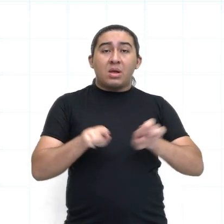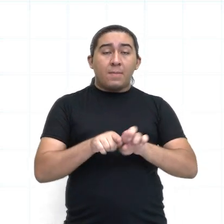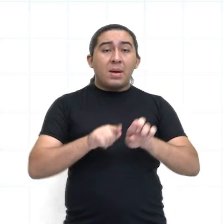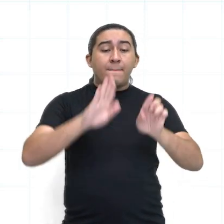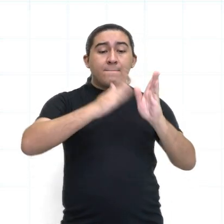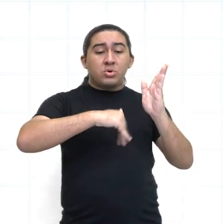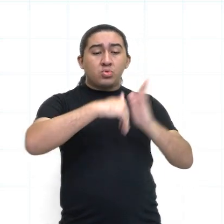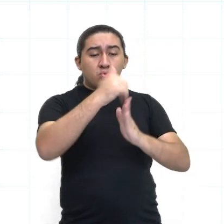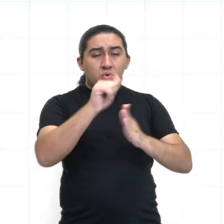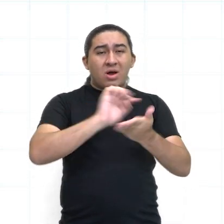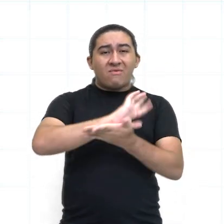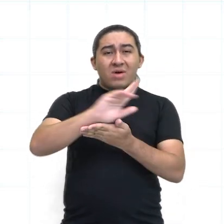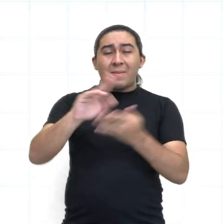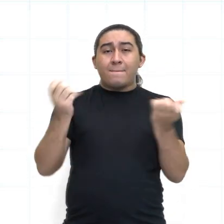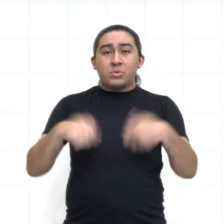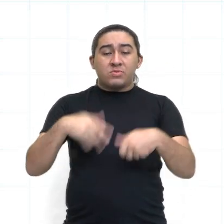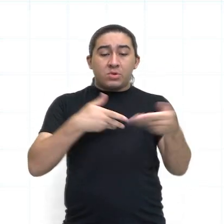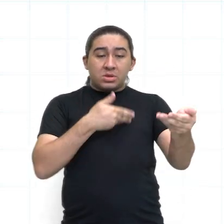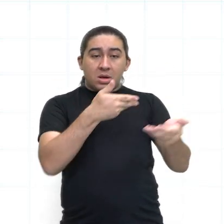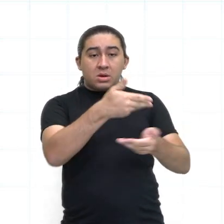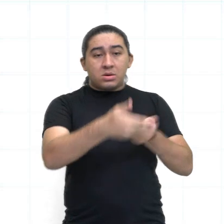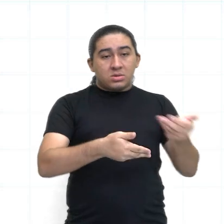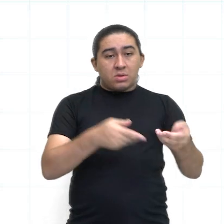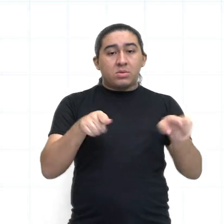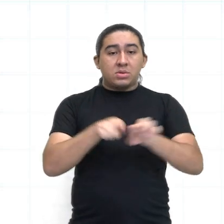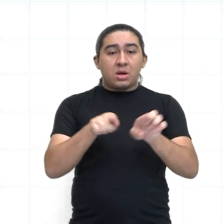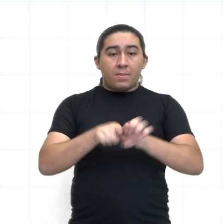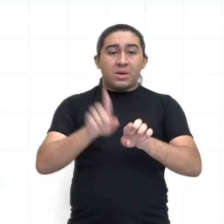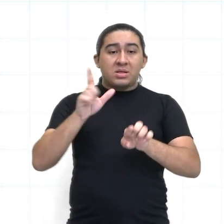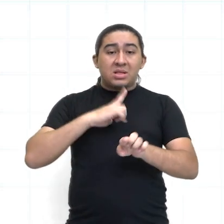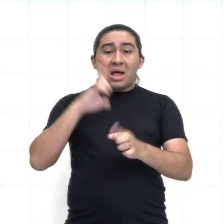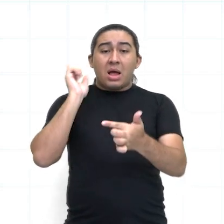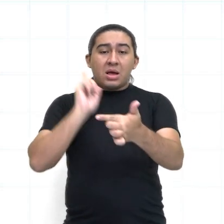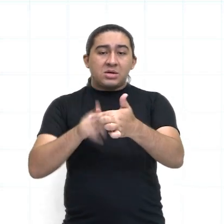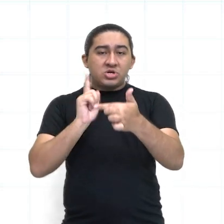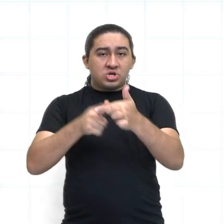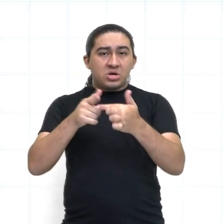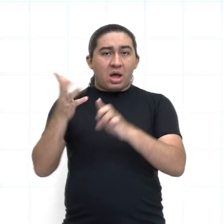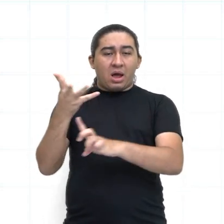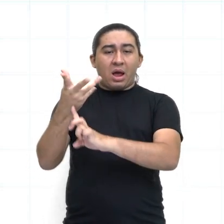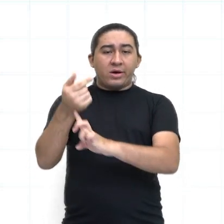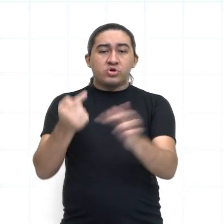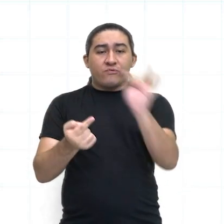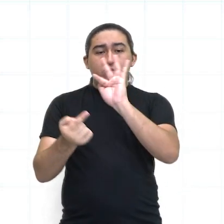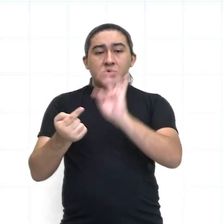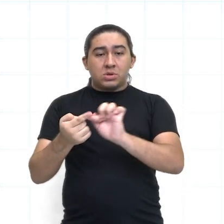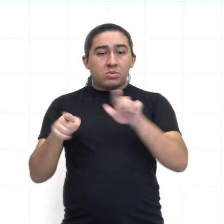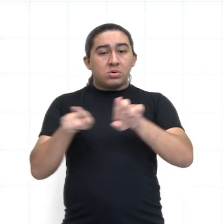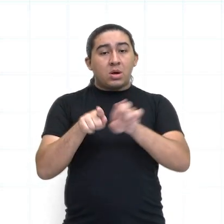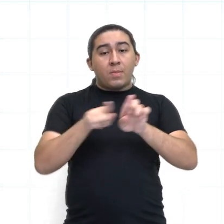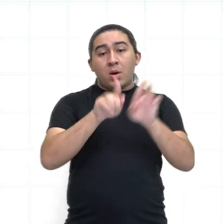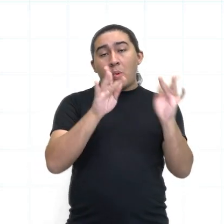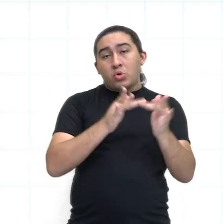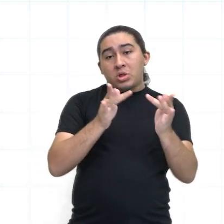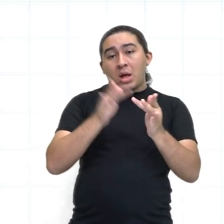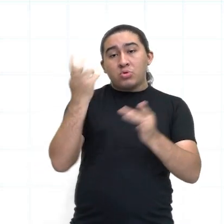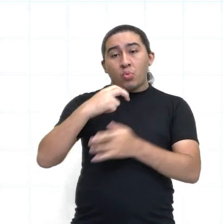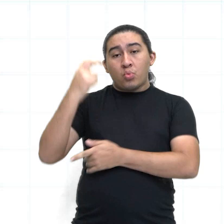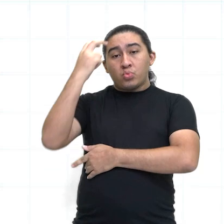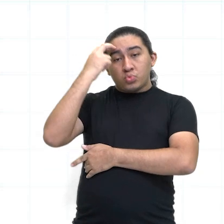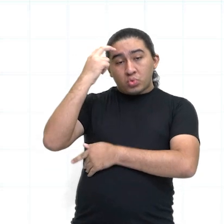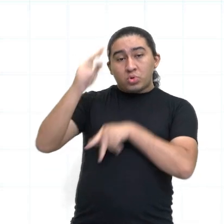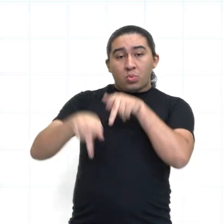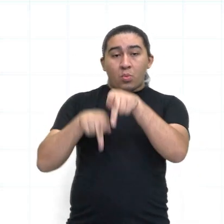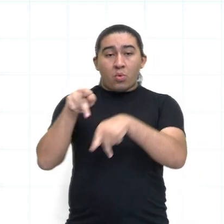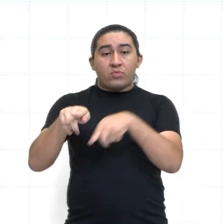interativas, obras que questionam a definição de arte, aproximação com a cultura popular